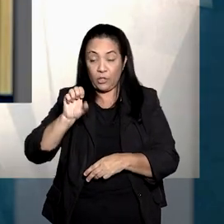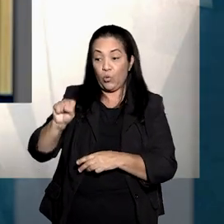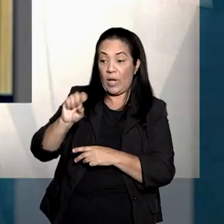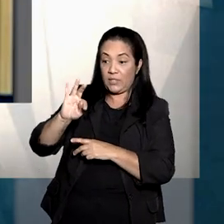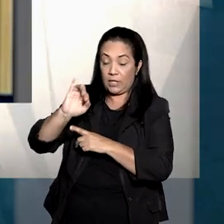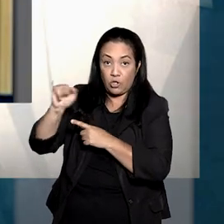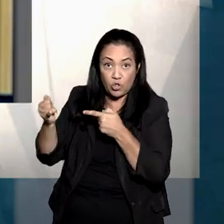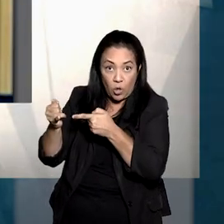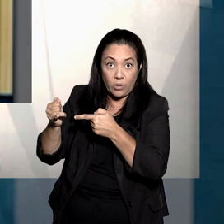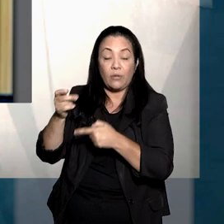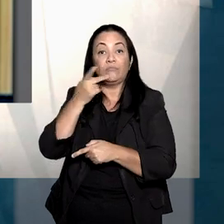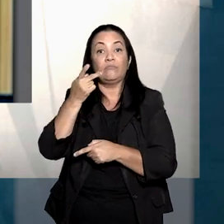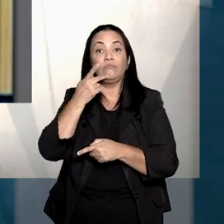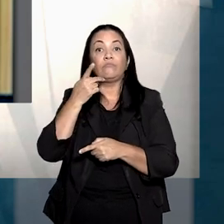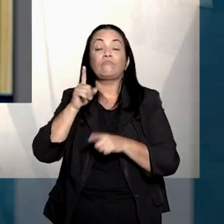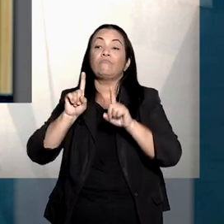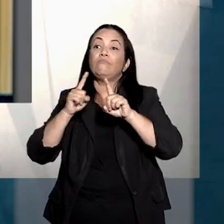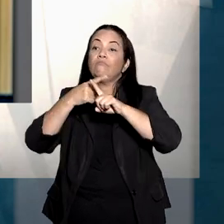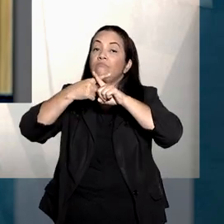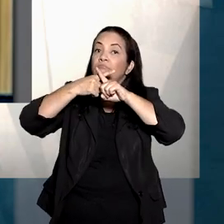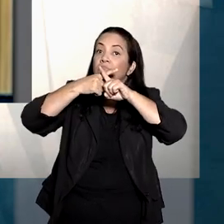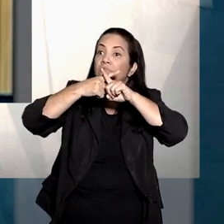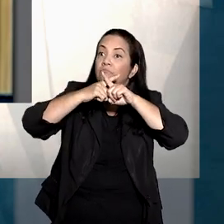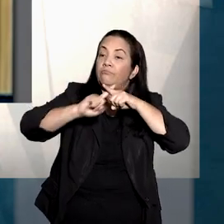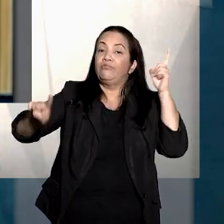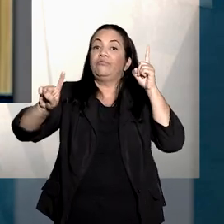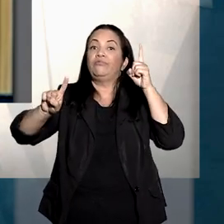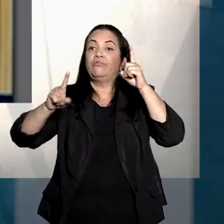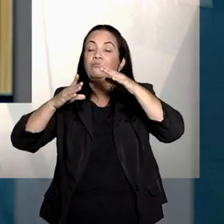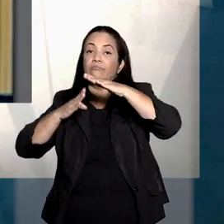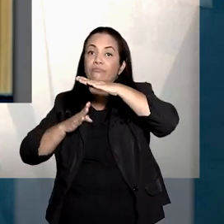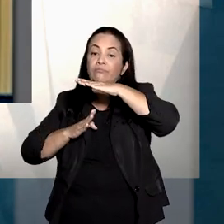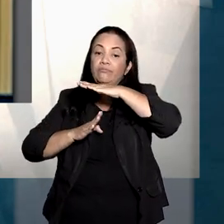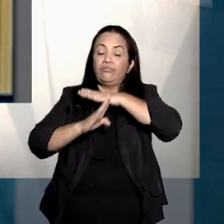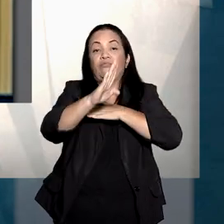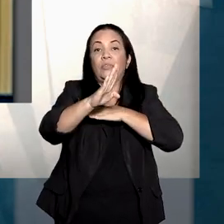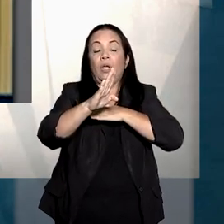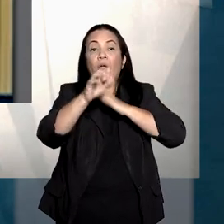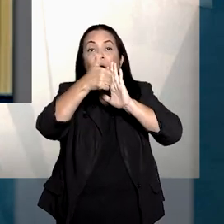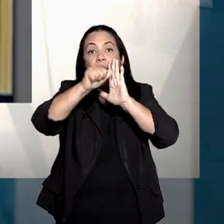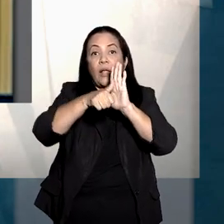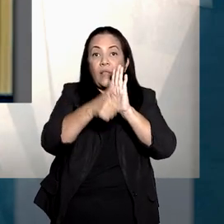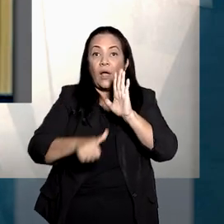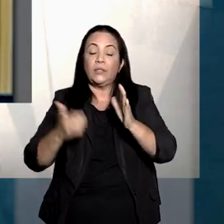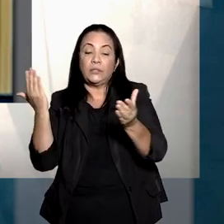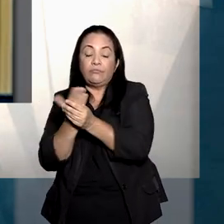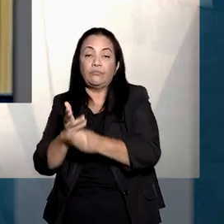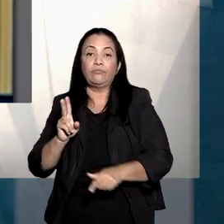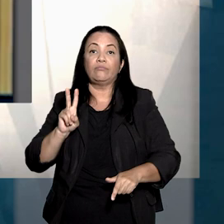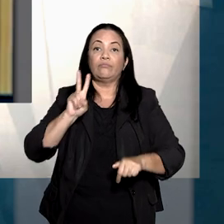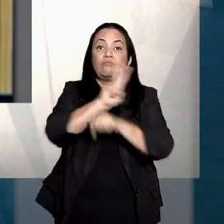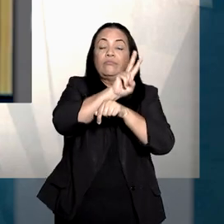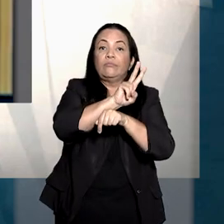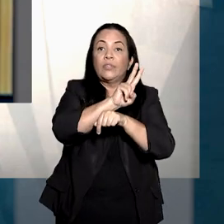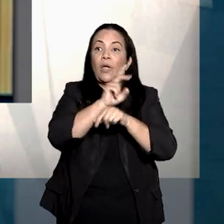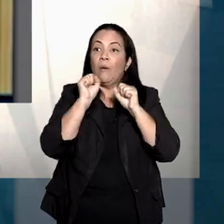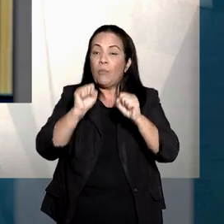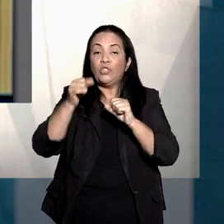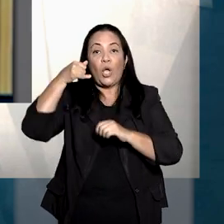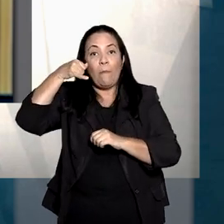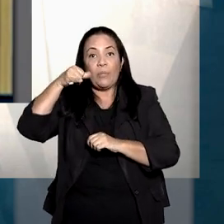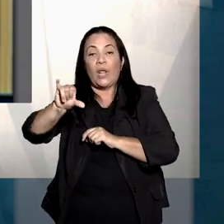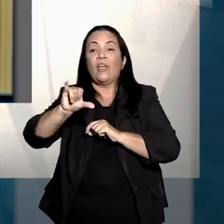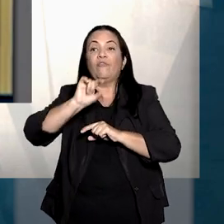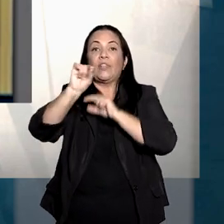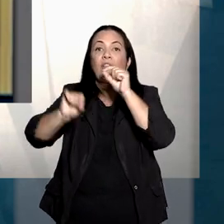Teresa de Assis Moura destacou que a restrição genérica e restrita e absoluta A análise de liminares a